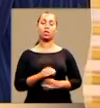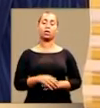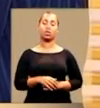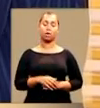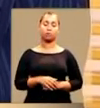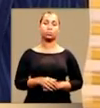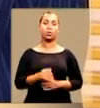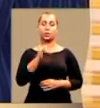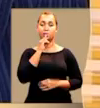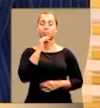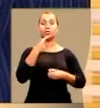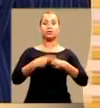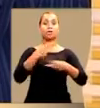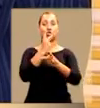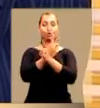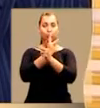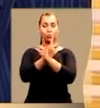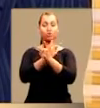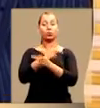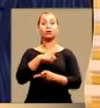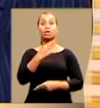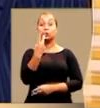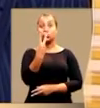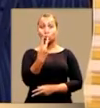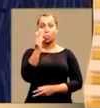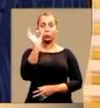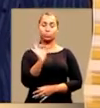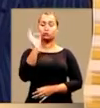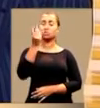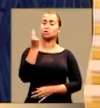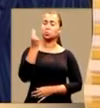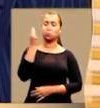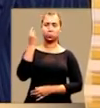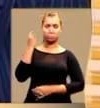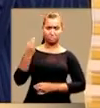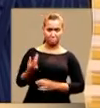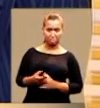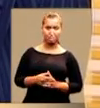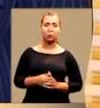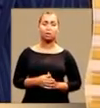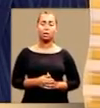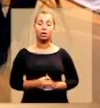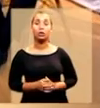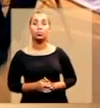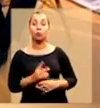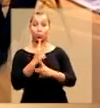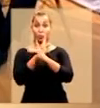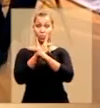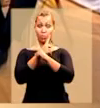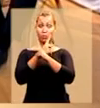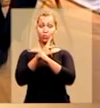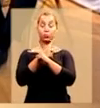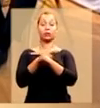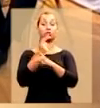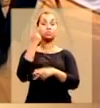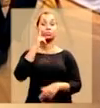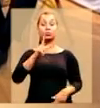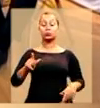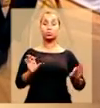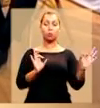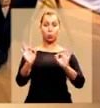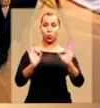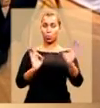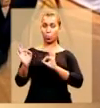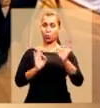menor porte, como Prudente, que tem 2% já há um bom tempo. Prudente conseguiu terminar a Swift deles